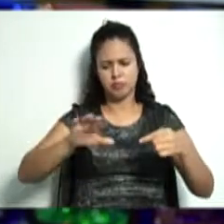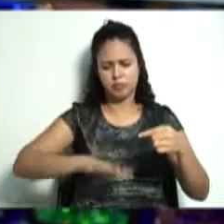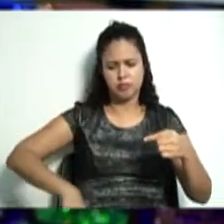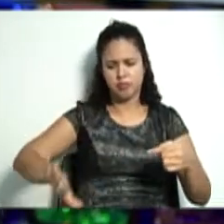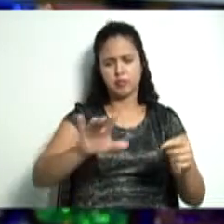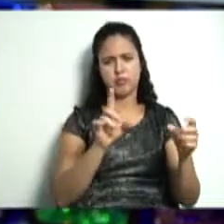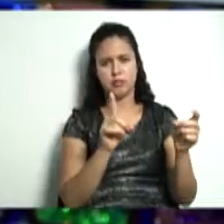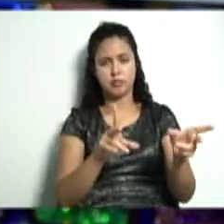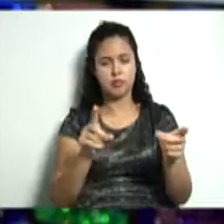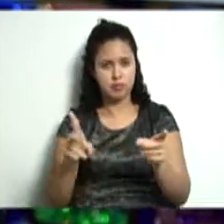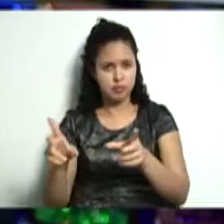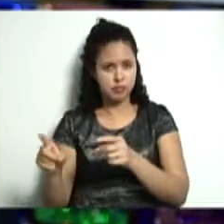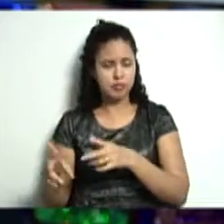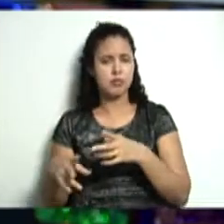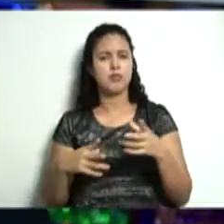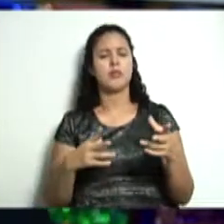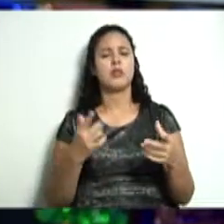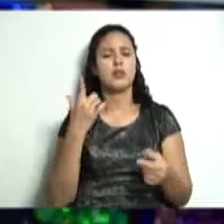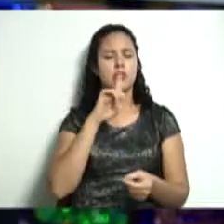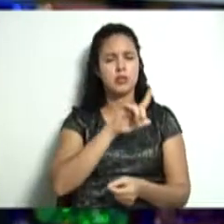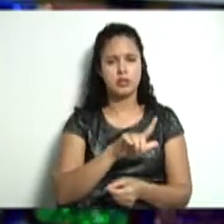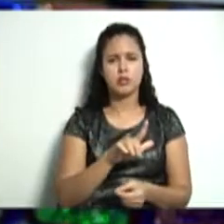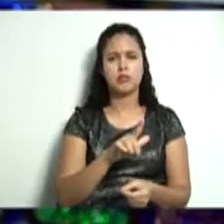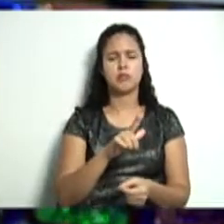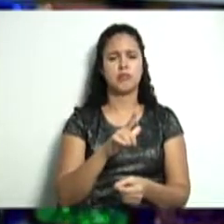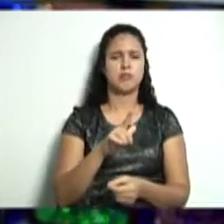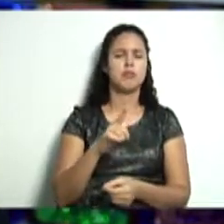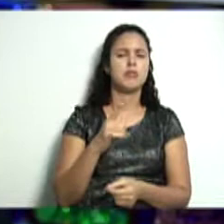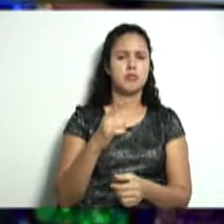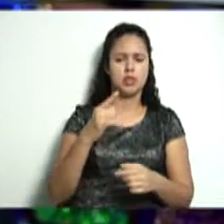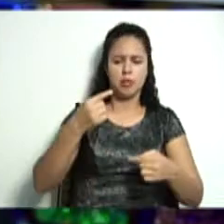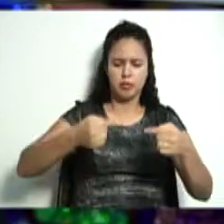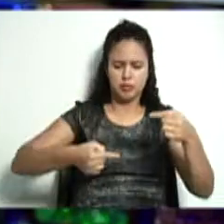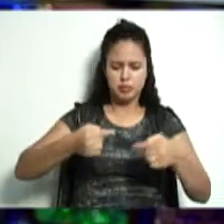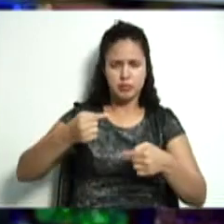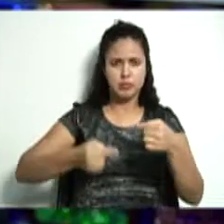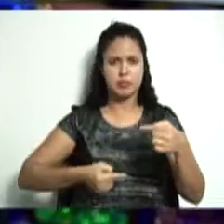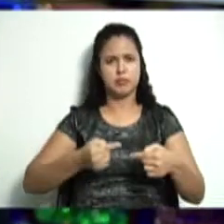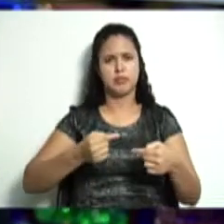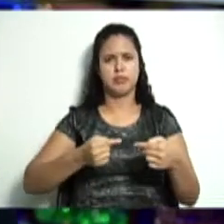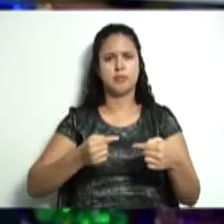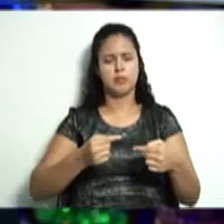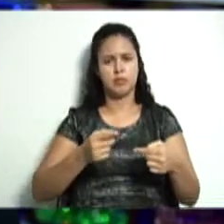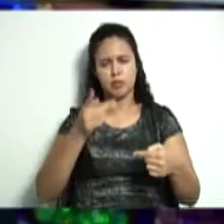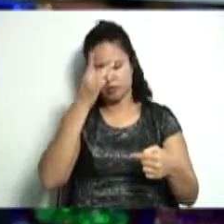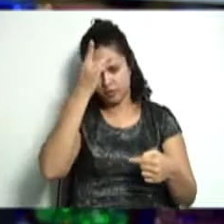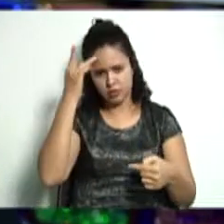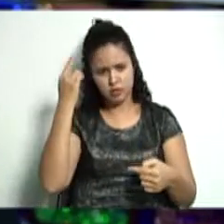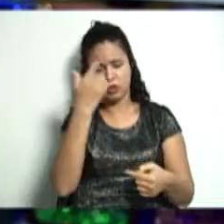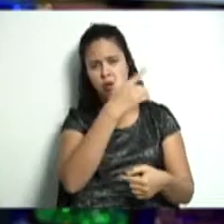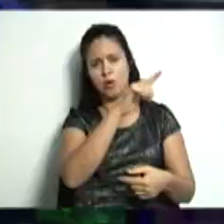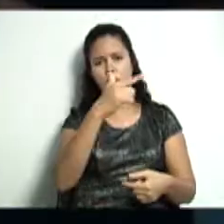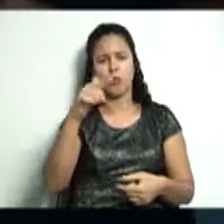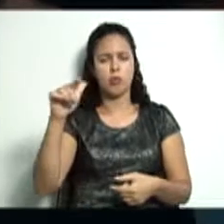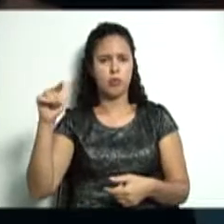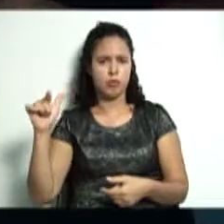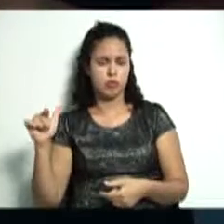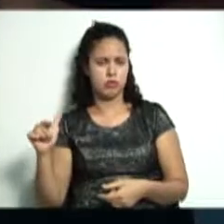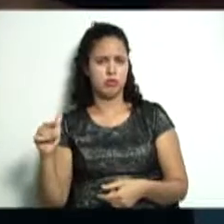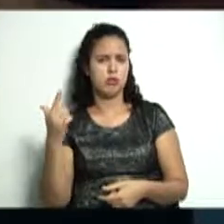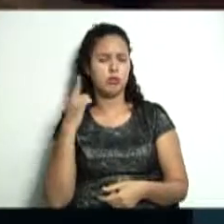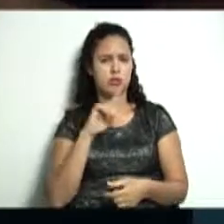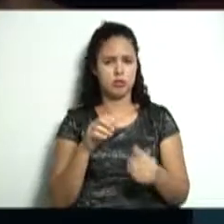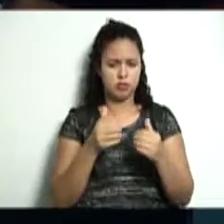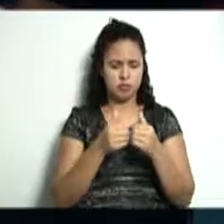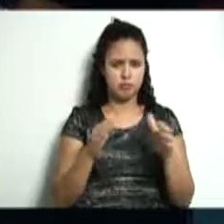linhas de crédito mais baixas, você consegue ter uma capacidade de competição maior com seus concorrentes. E como eu já consegui abrir também